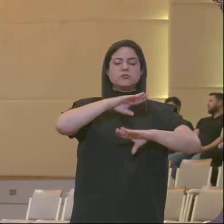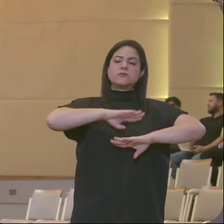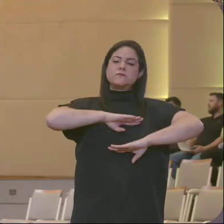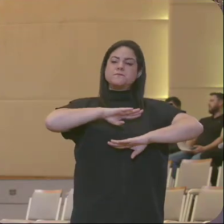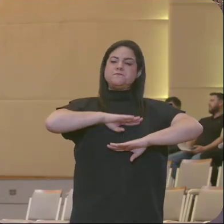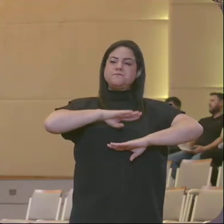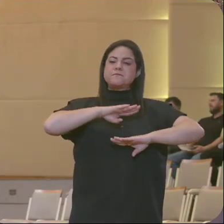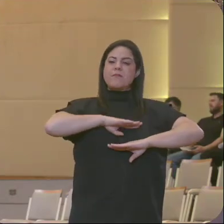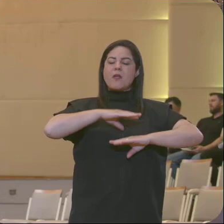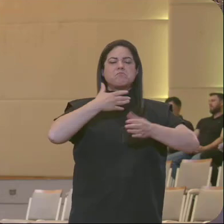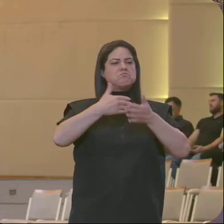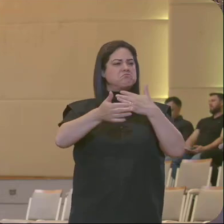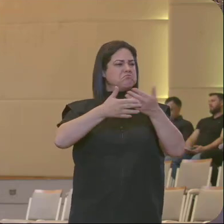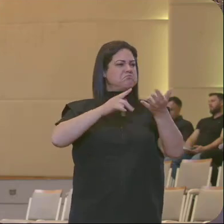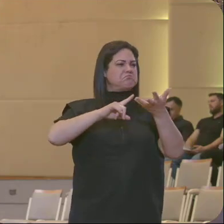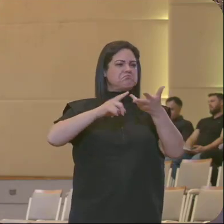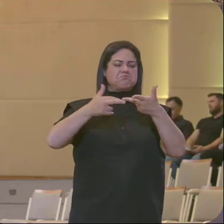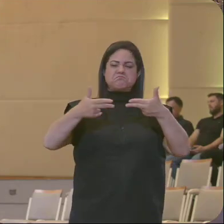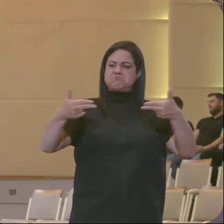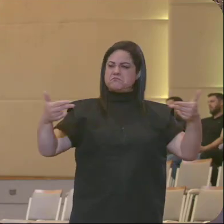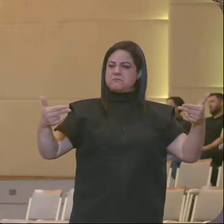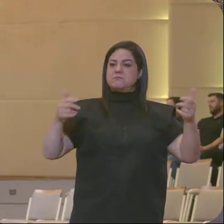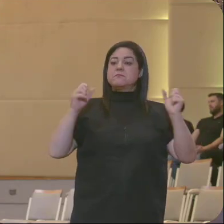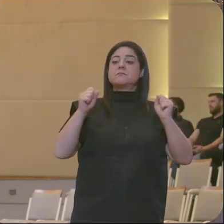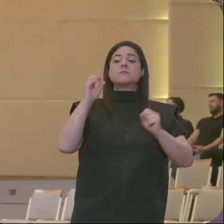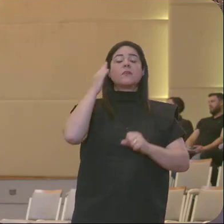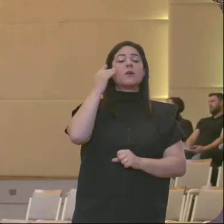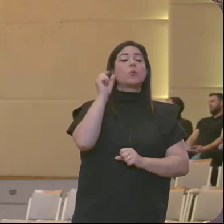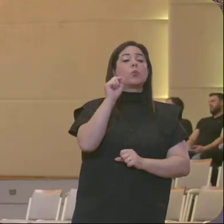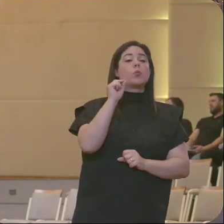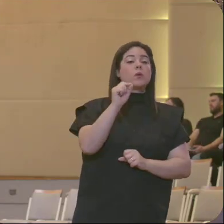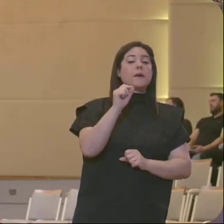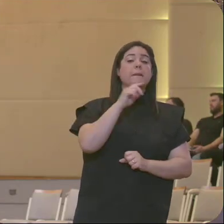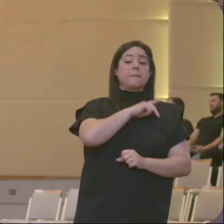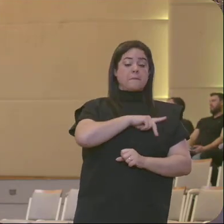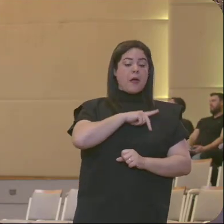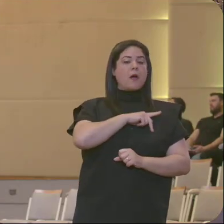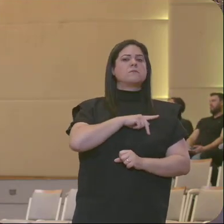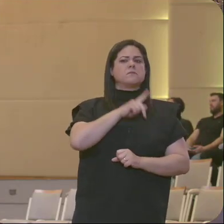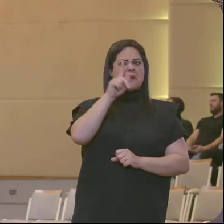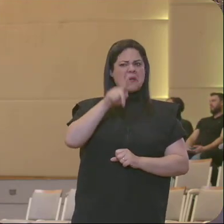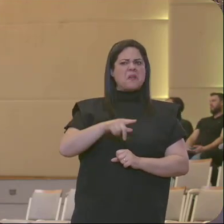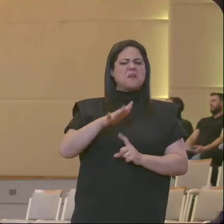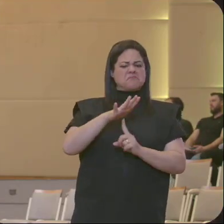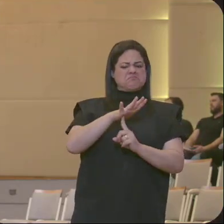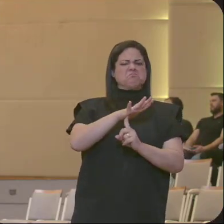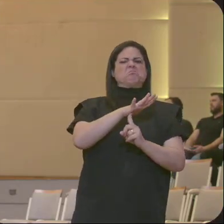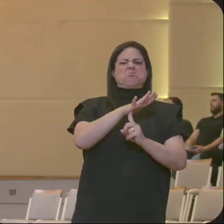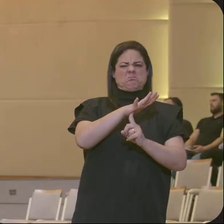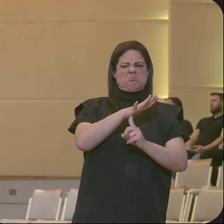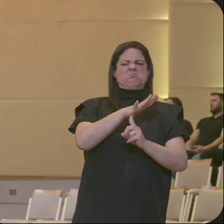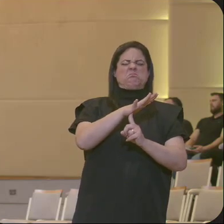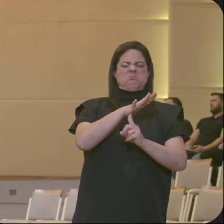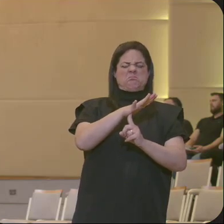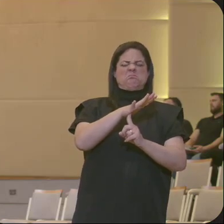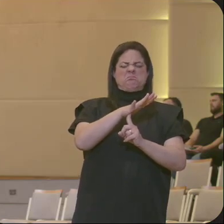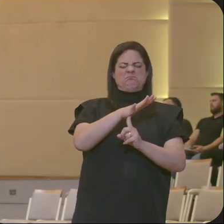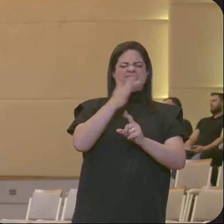situações adversas. E a gente pode entender o seguinte: Paulo tinha essa